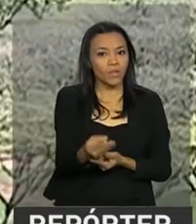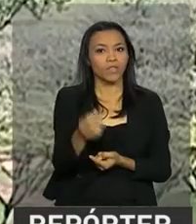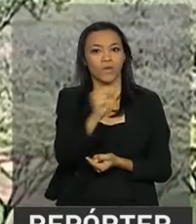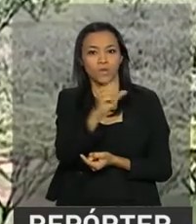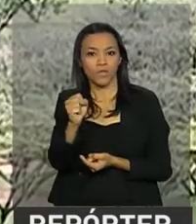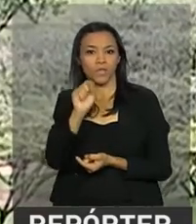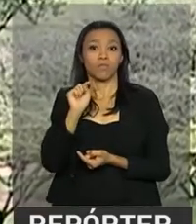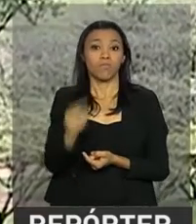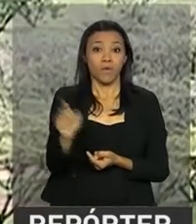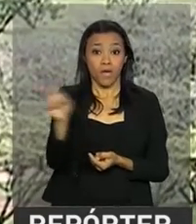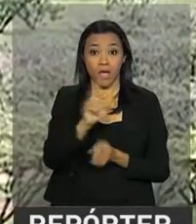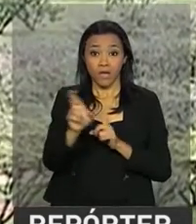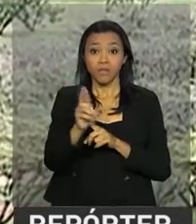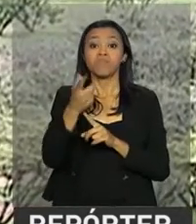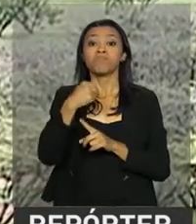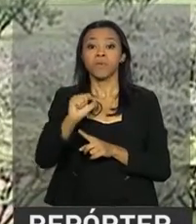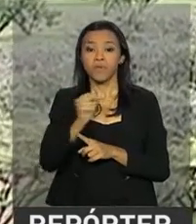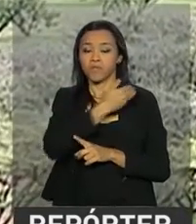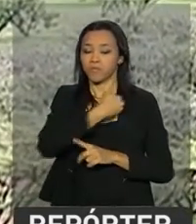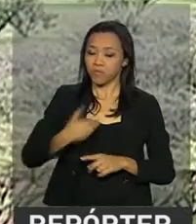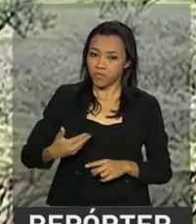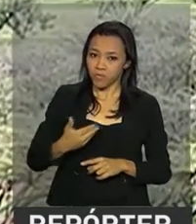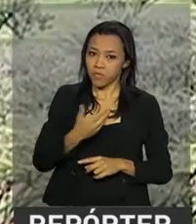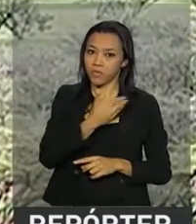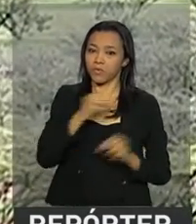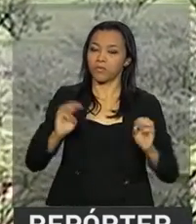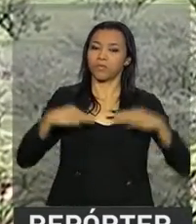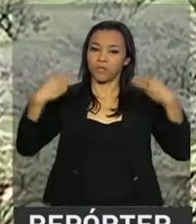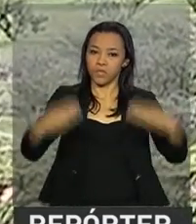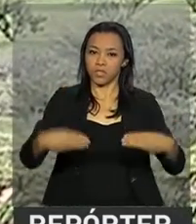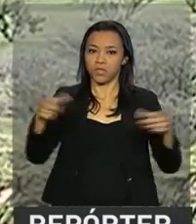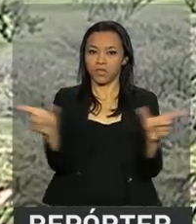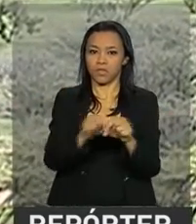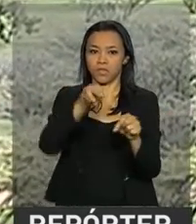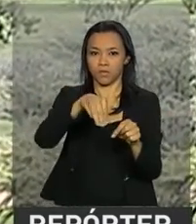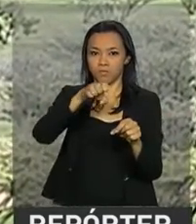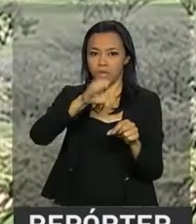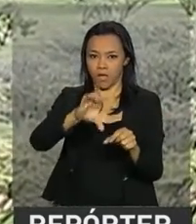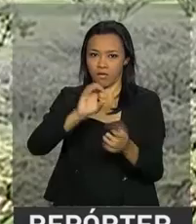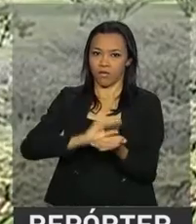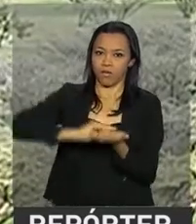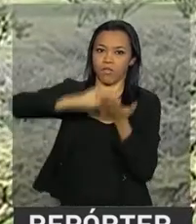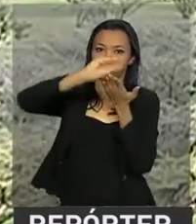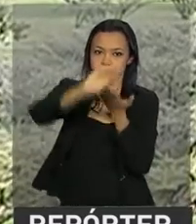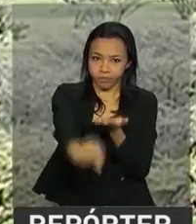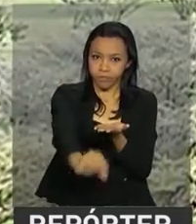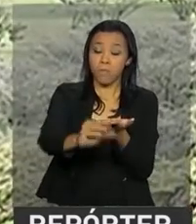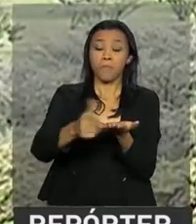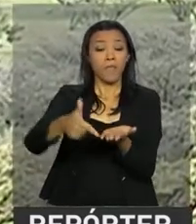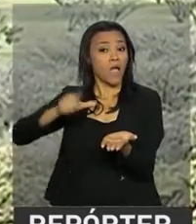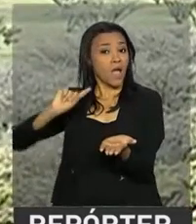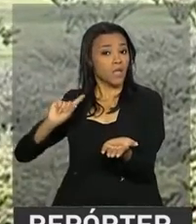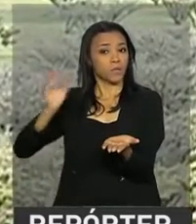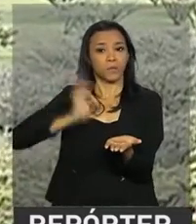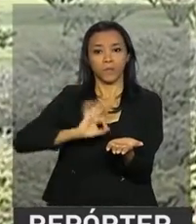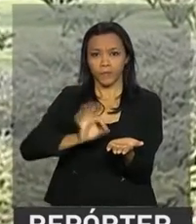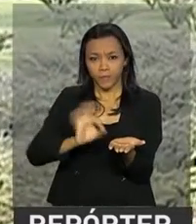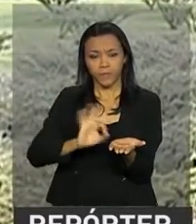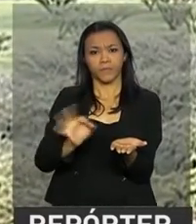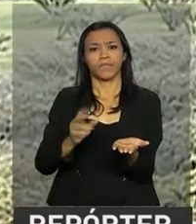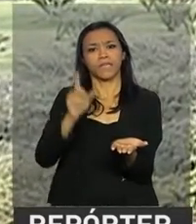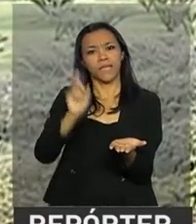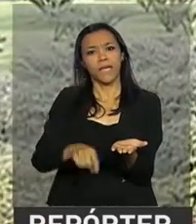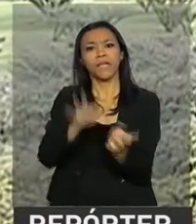R$ 8.800.000 do Ministério da Educação. Essas escolas não haviam sido contempladas com recursos vindos diretamente